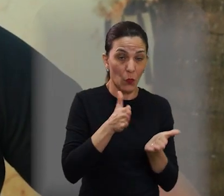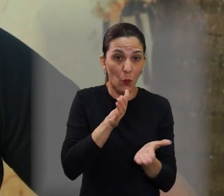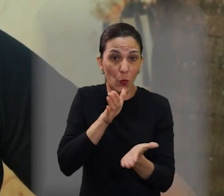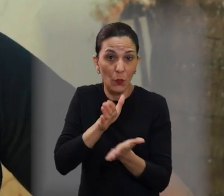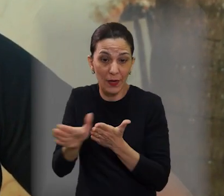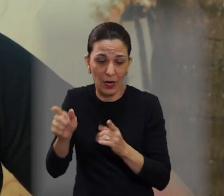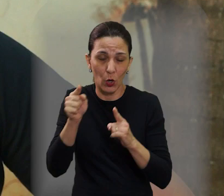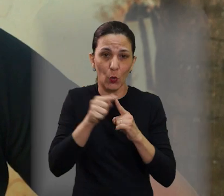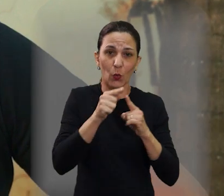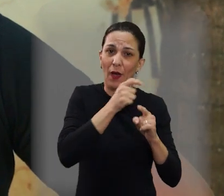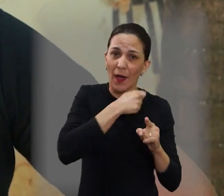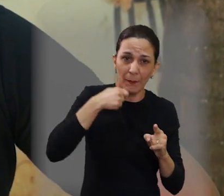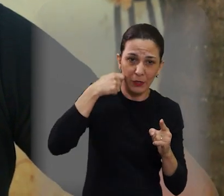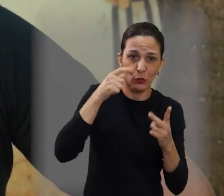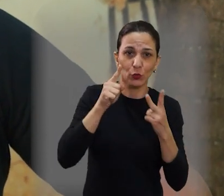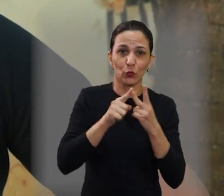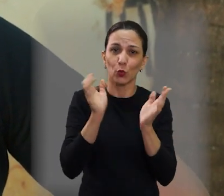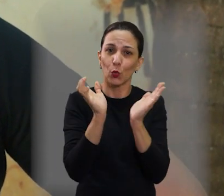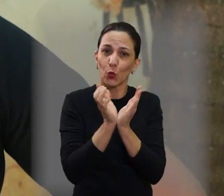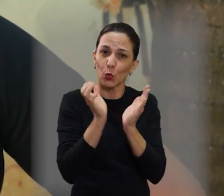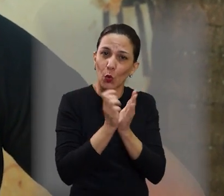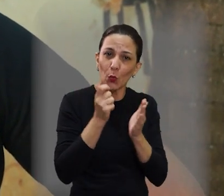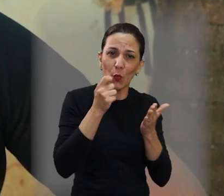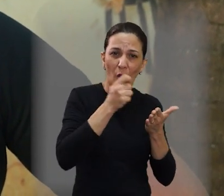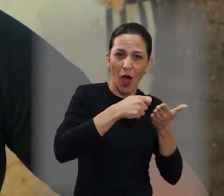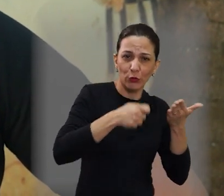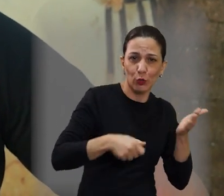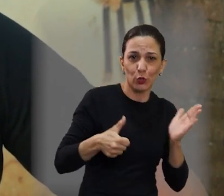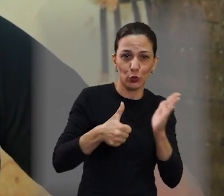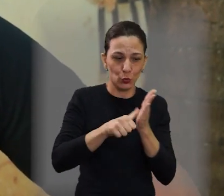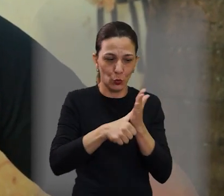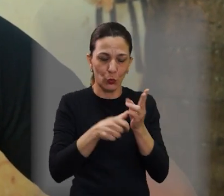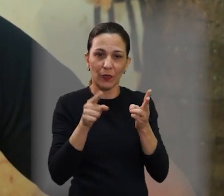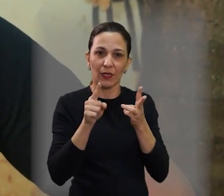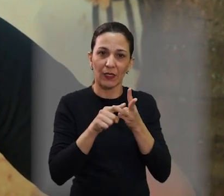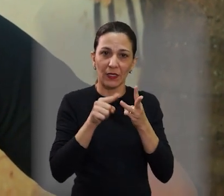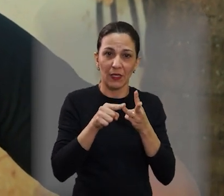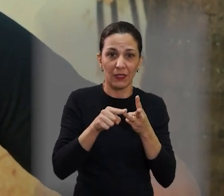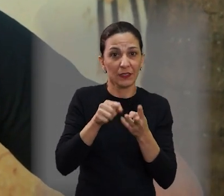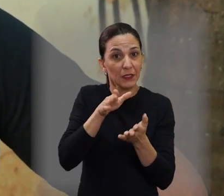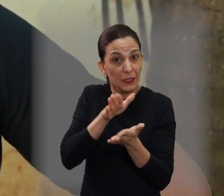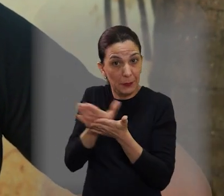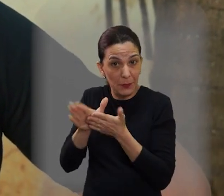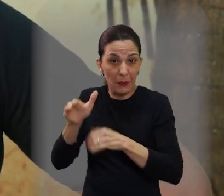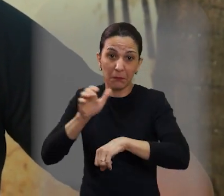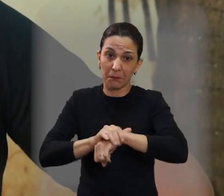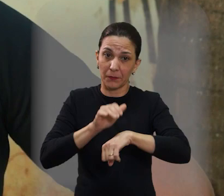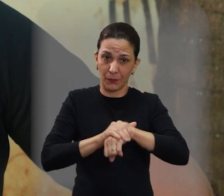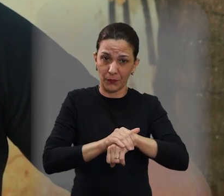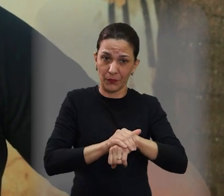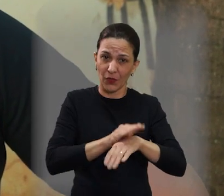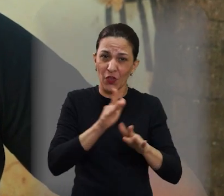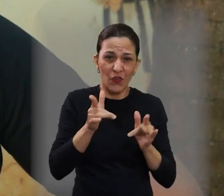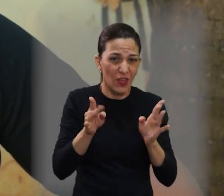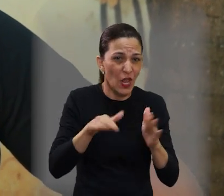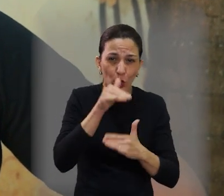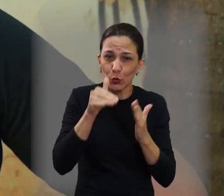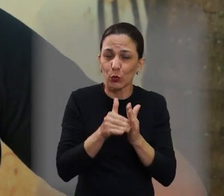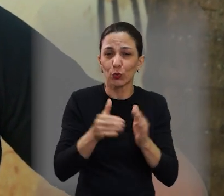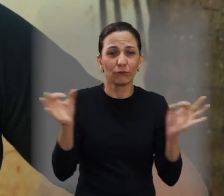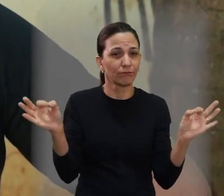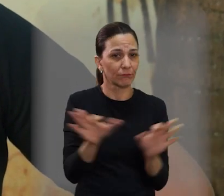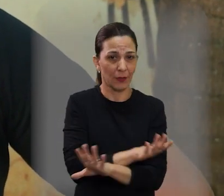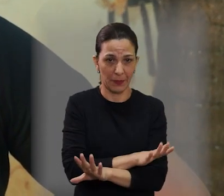eu publiquei na Amazon, publiquei no Clube de Autores, imprimi alguns, ele esgotou na época o 3 e 7. E quem